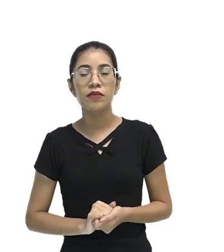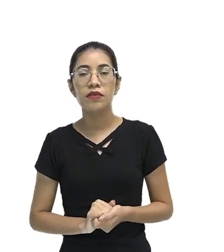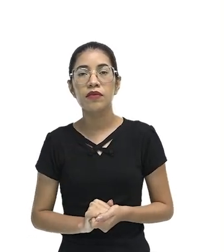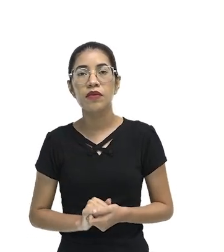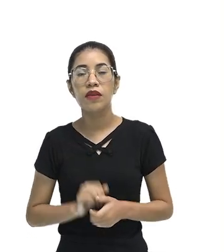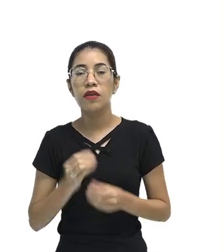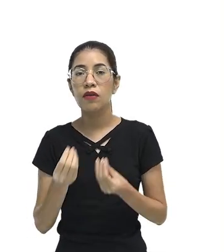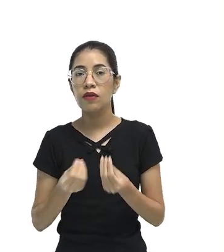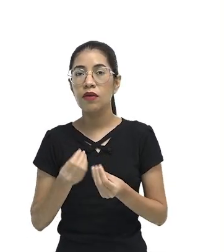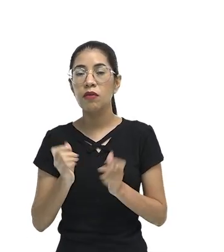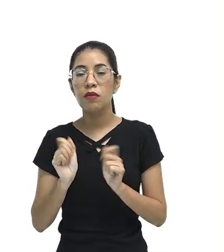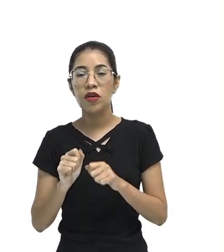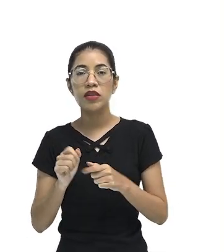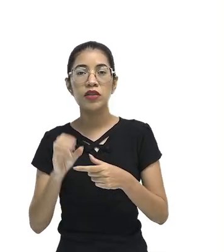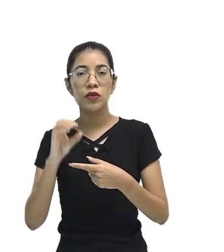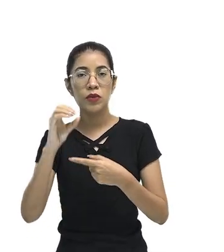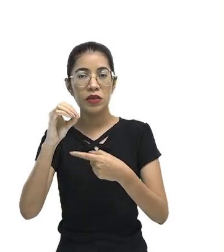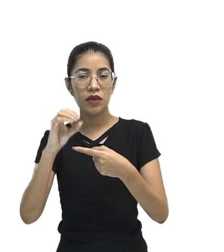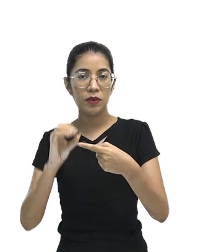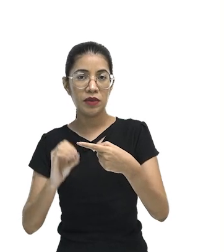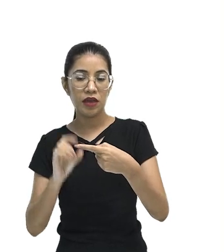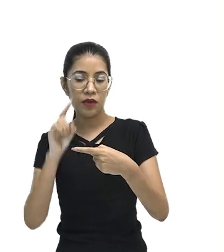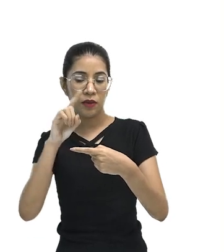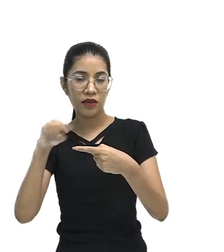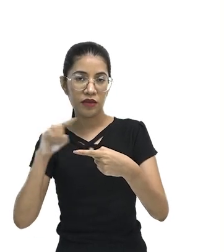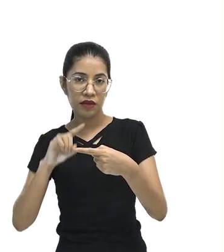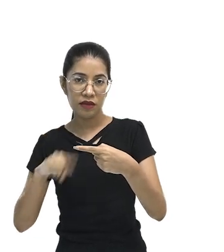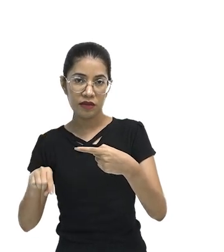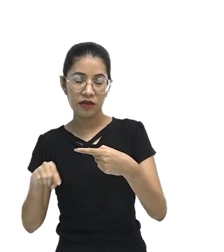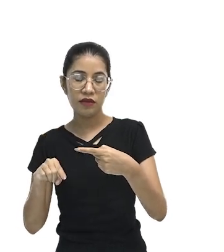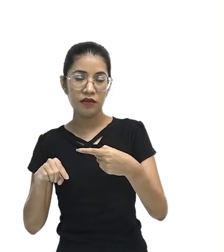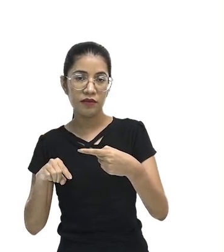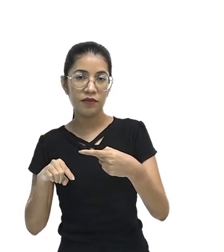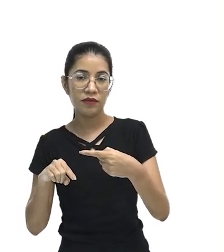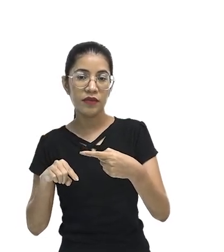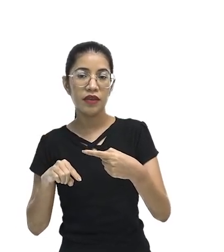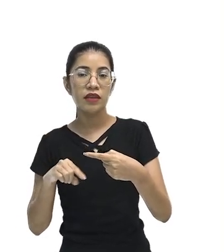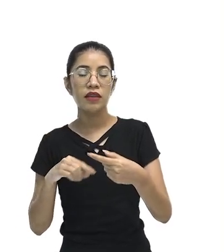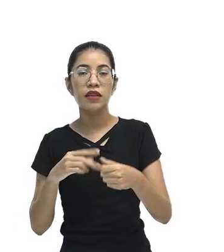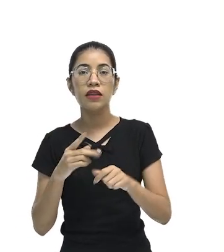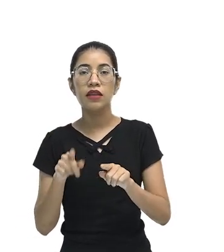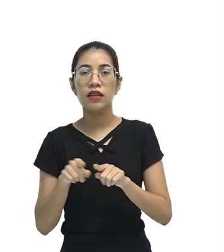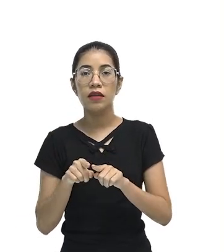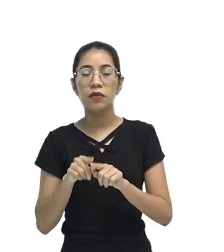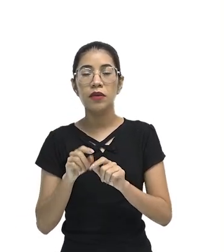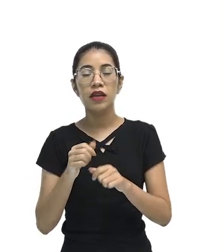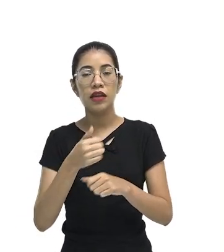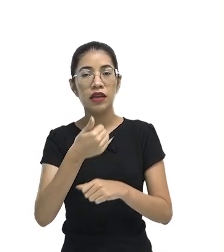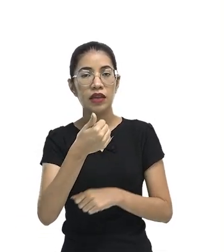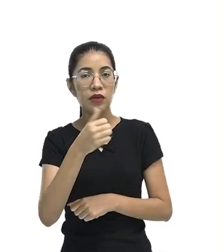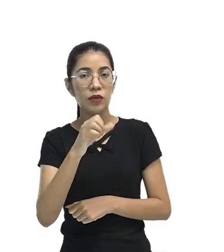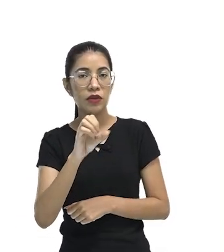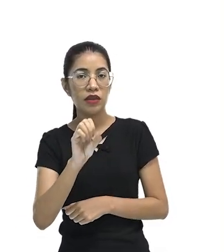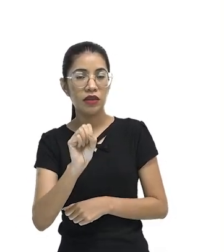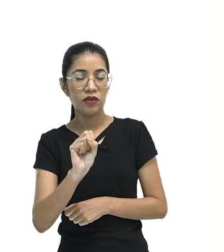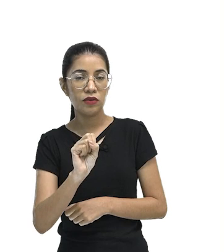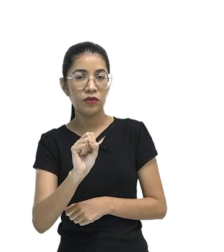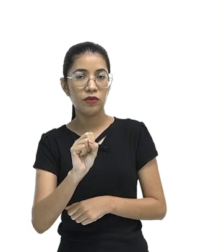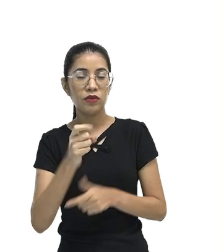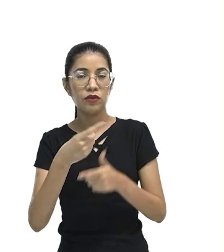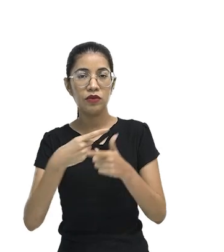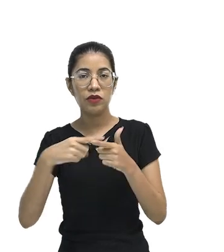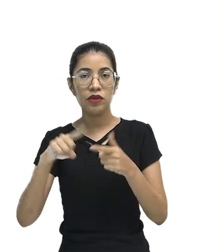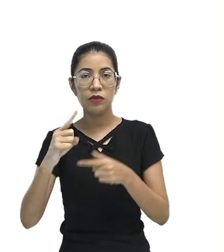fazer aqui é cancelar os zeros, um de cima com o de baixo, onde nós teremos 18 dividido por